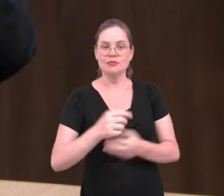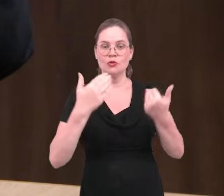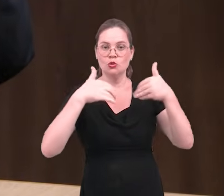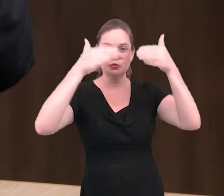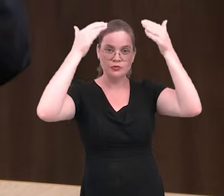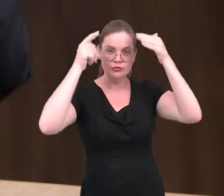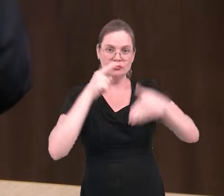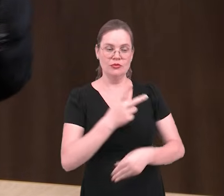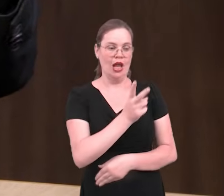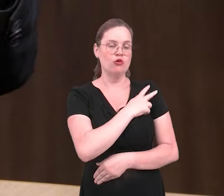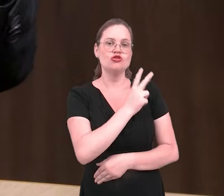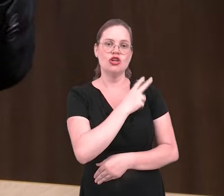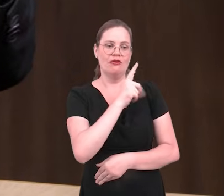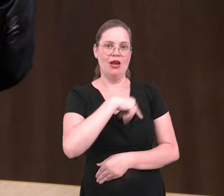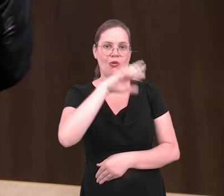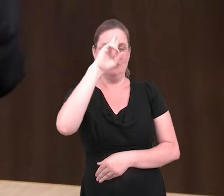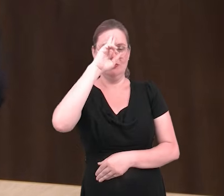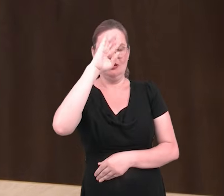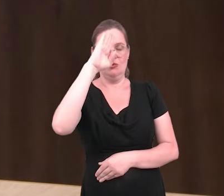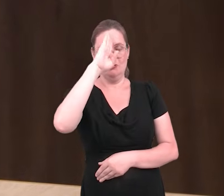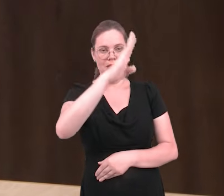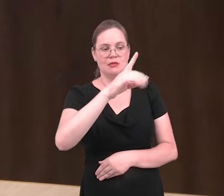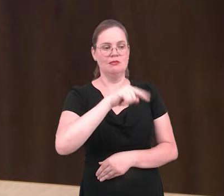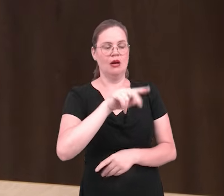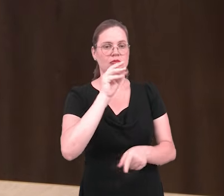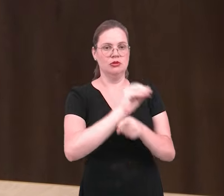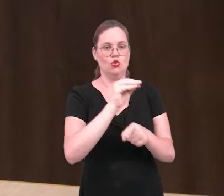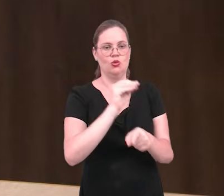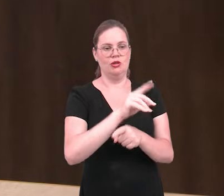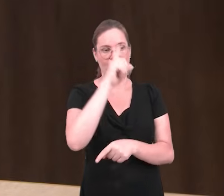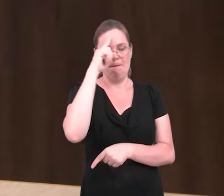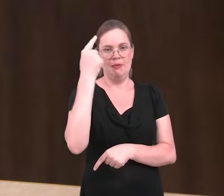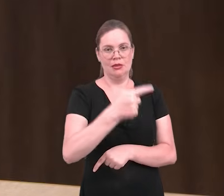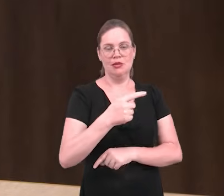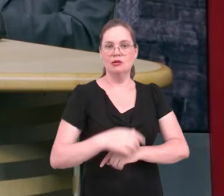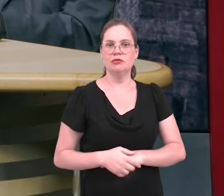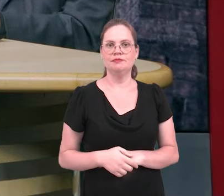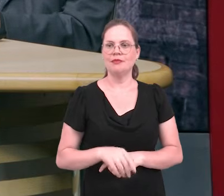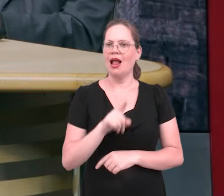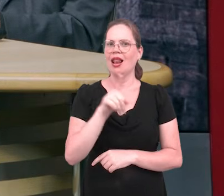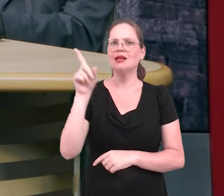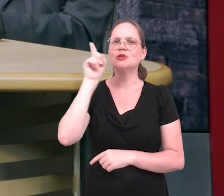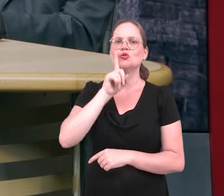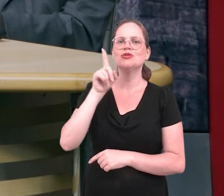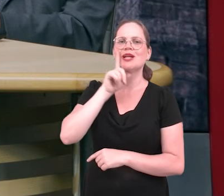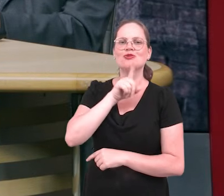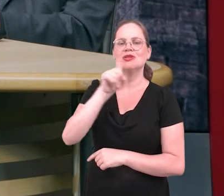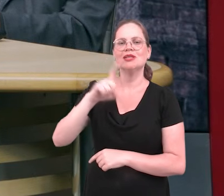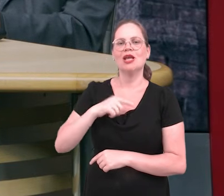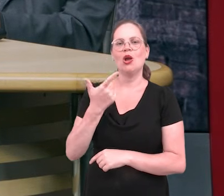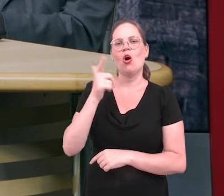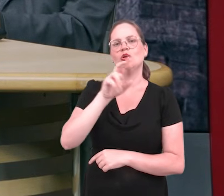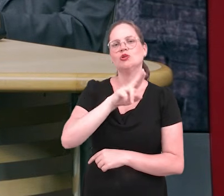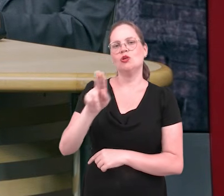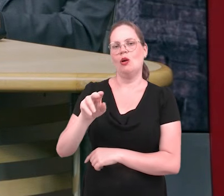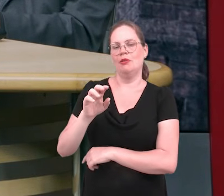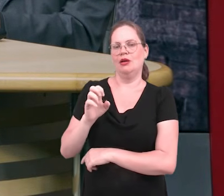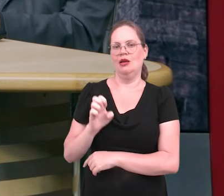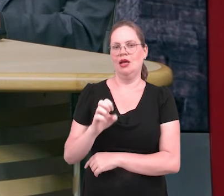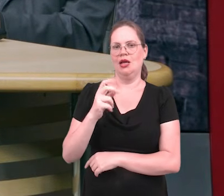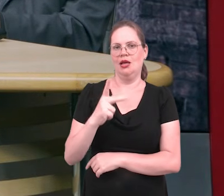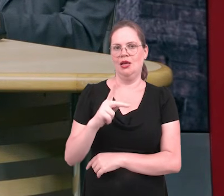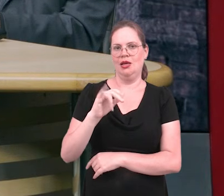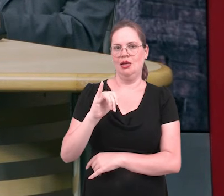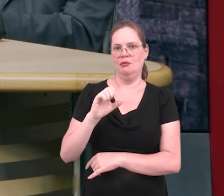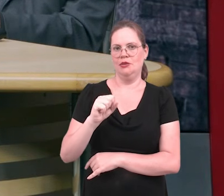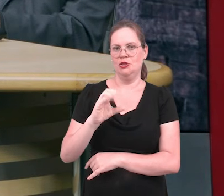rei ainda é o chefe da igreja. Isso mesmo. E que é chamado nos Estados Unidos de Igreja Episcopal, né? Porque depois da dependência,